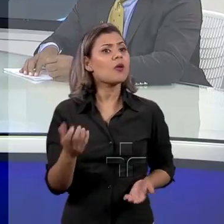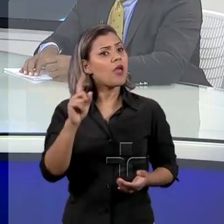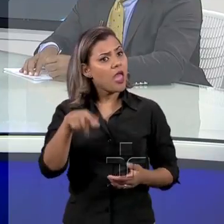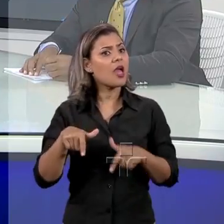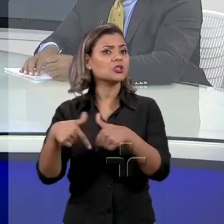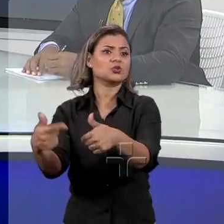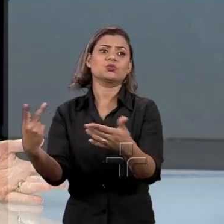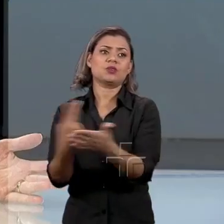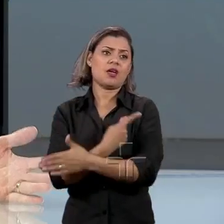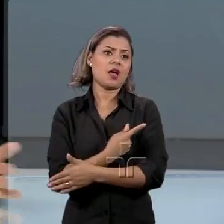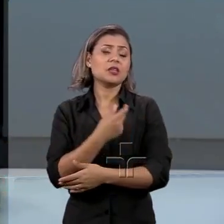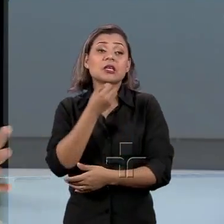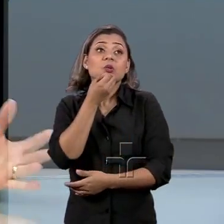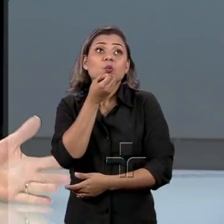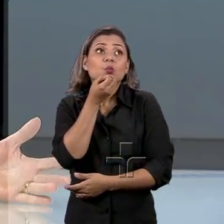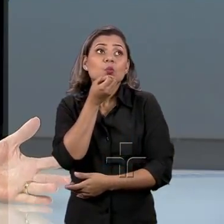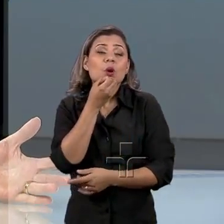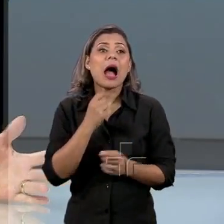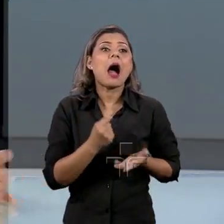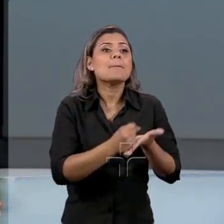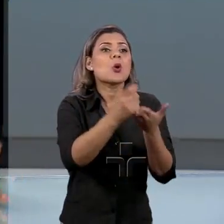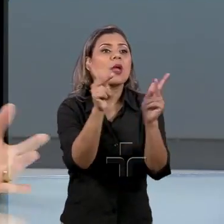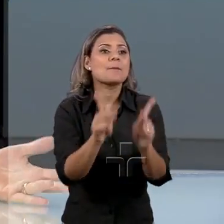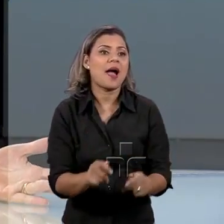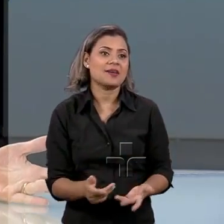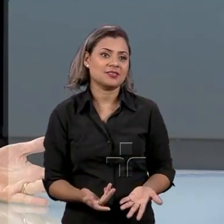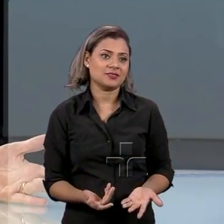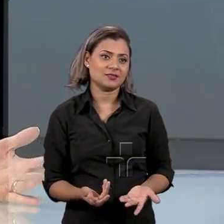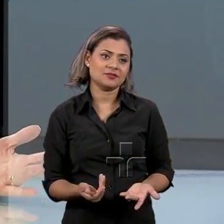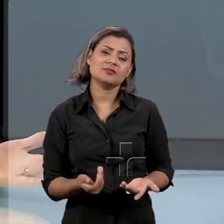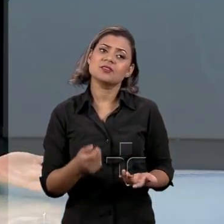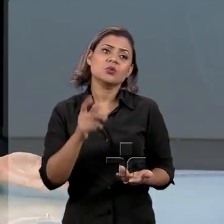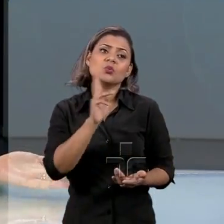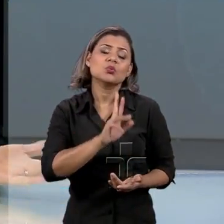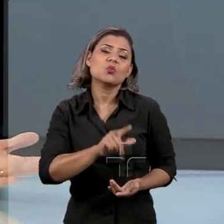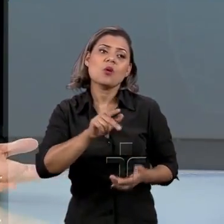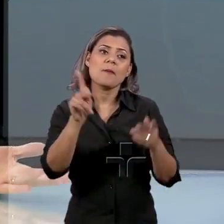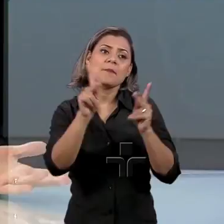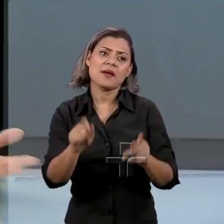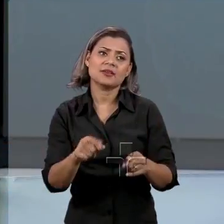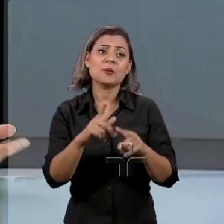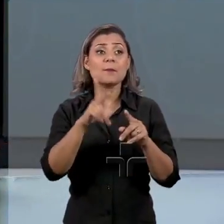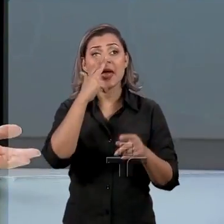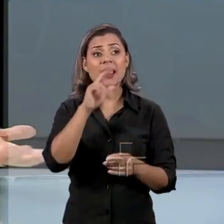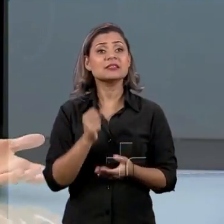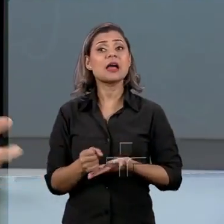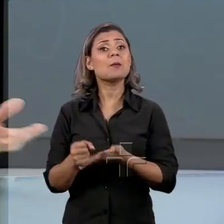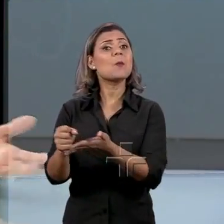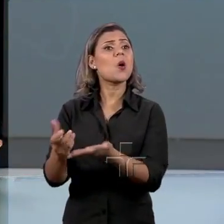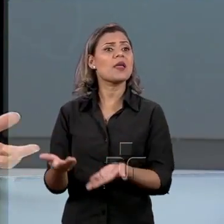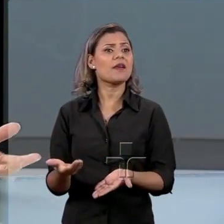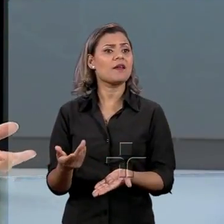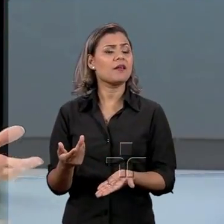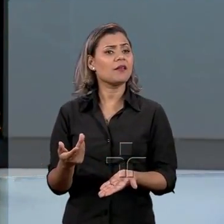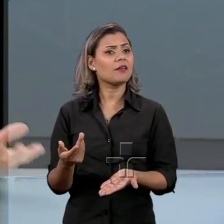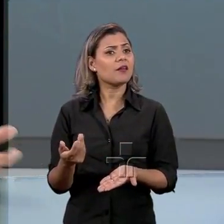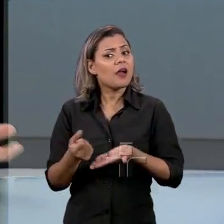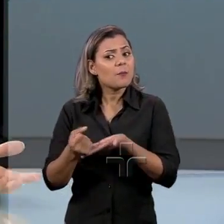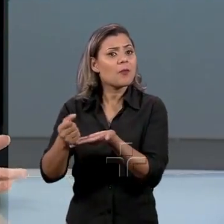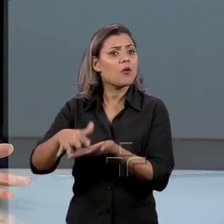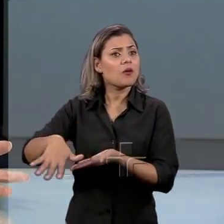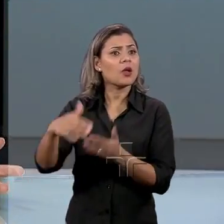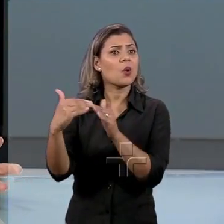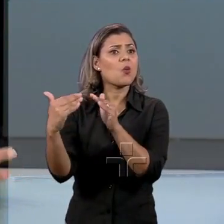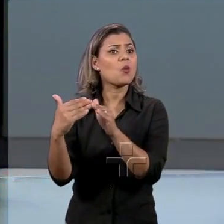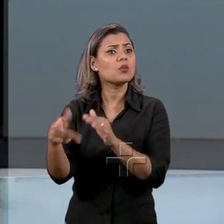que não é favorável à paz, à negociação, à resolução pacífica. Tomando partido indevidamente, num caso que não poderia